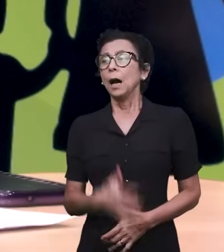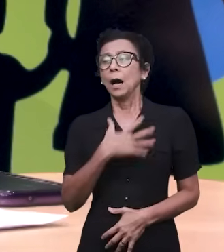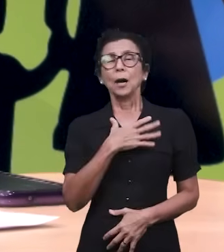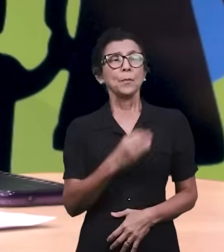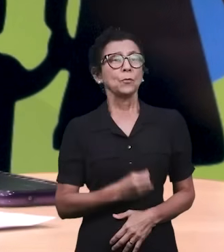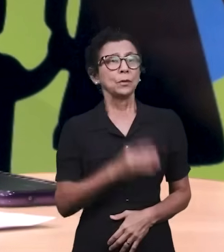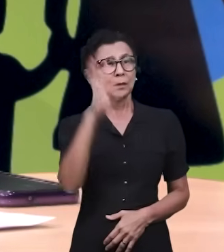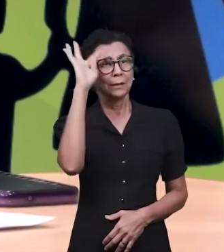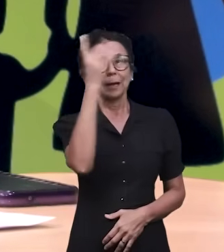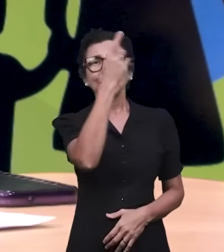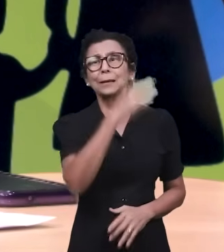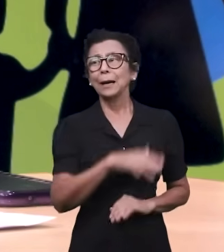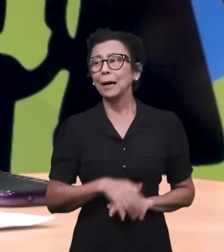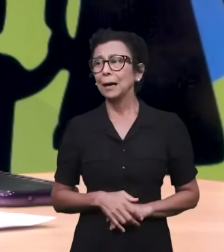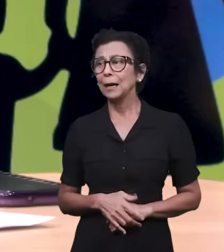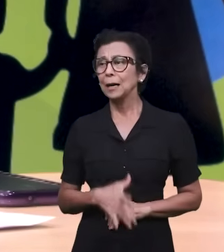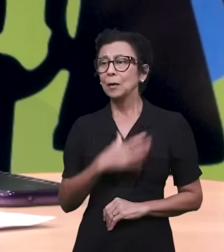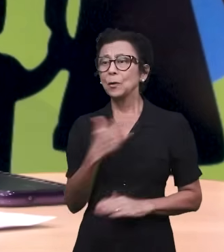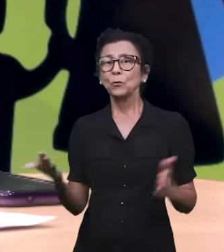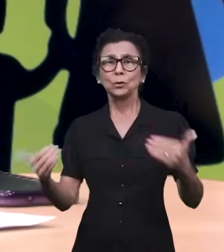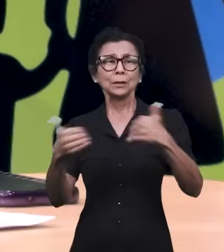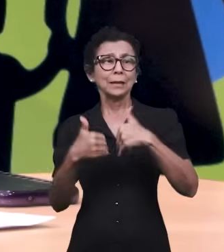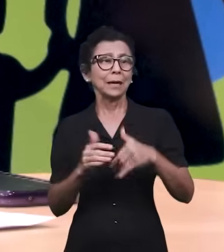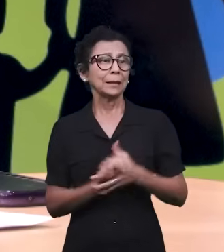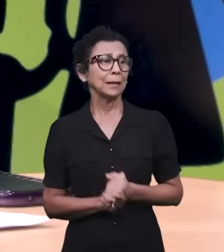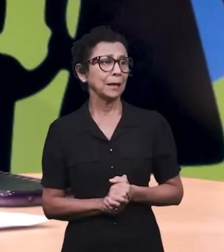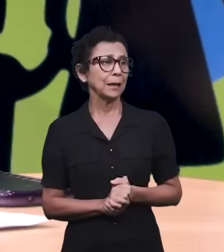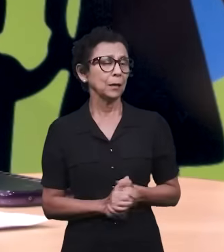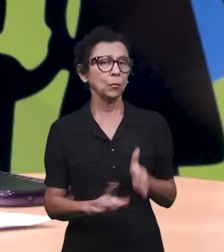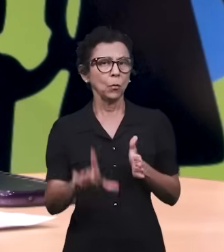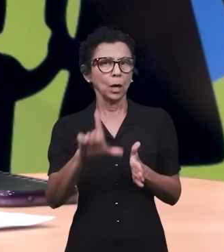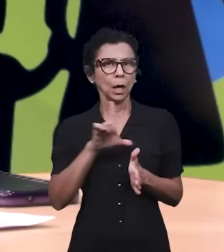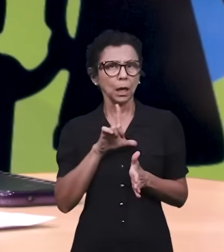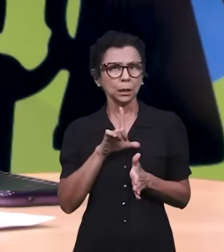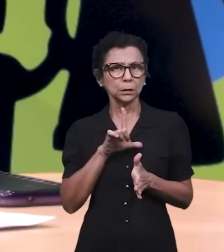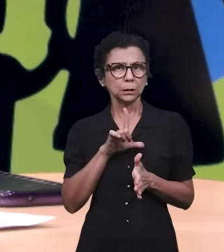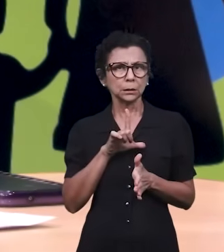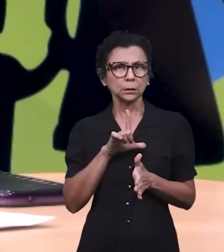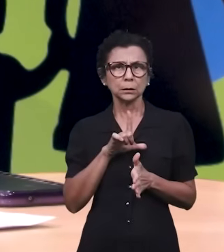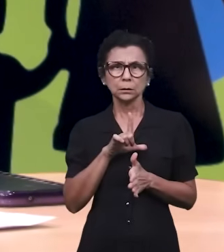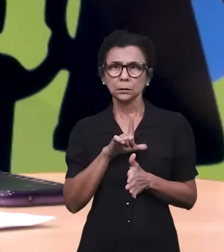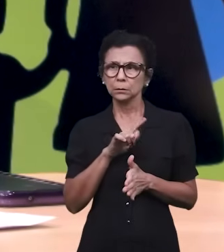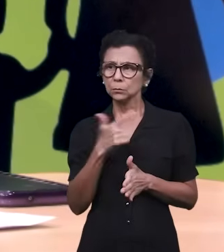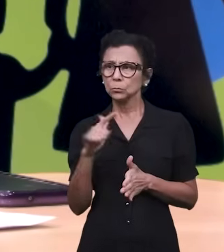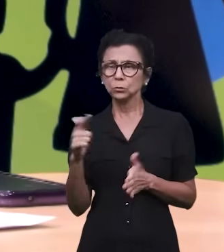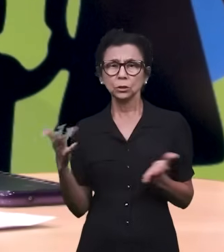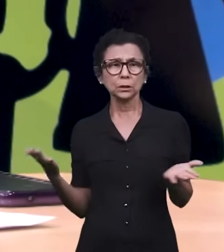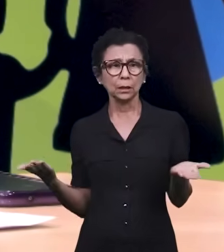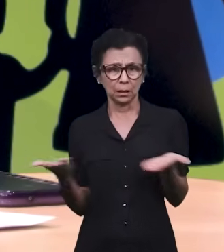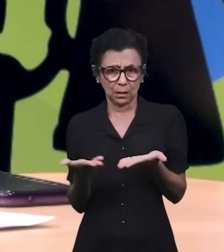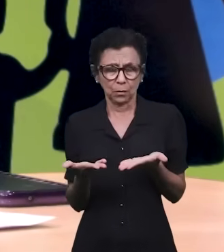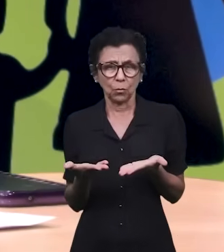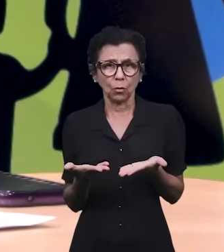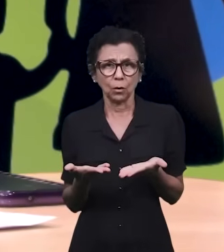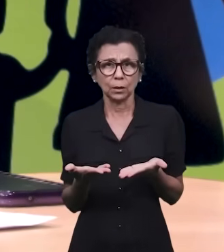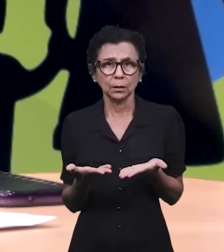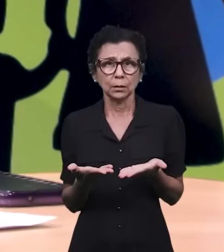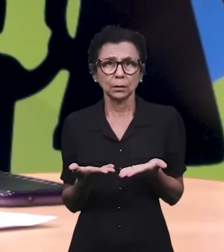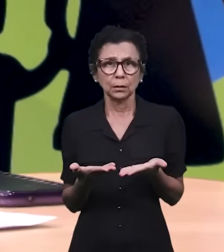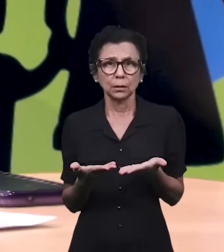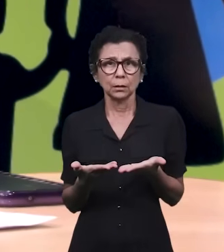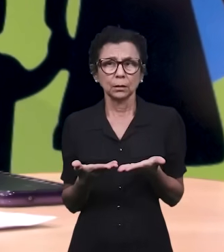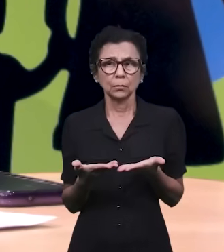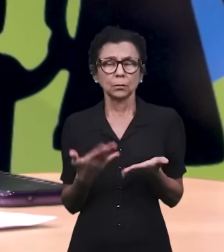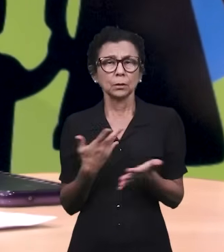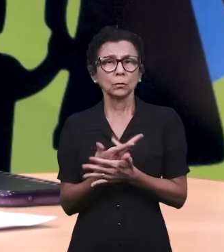tem autismo. Mas ele não tinha antes, porque ele tem agora. Ele não tem autismo, ele não tem TDAH. O que aconteceu ali com os